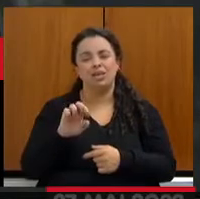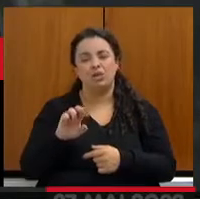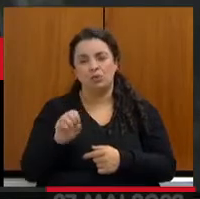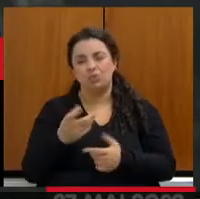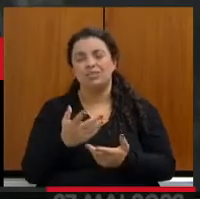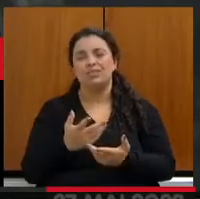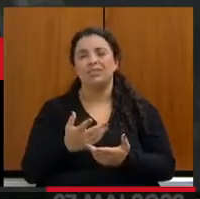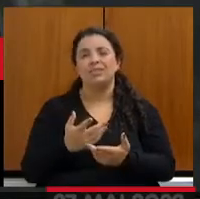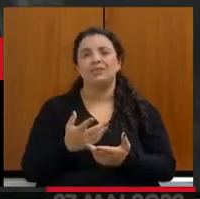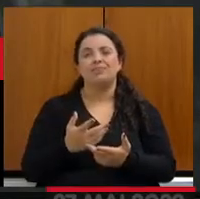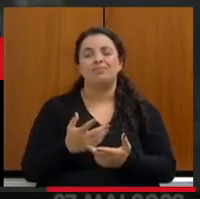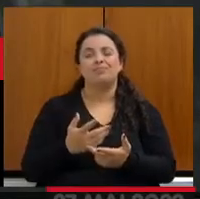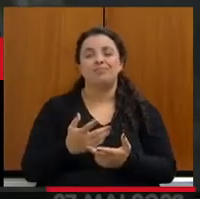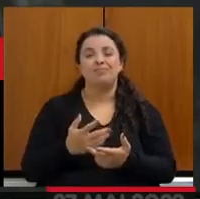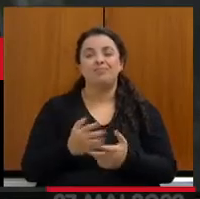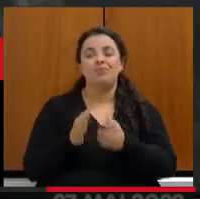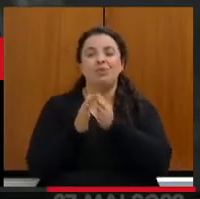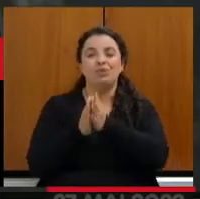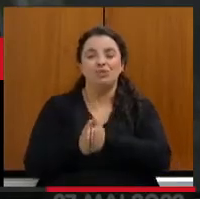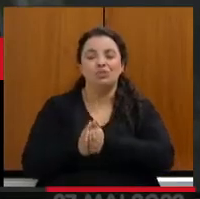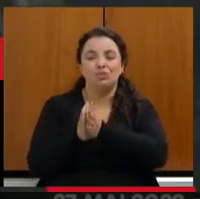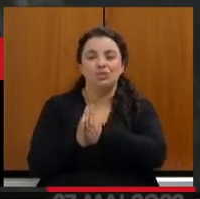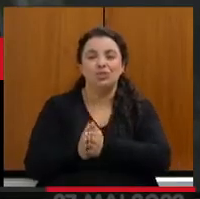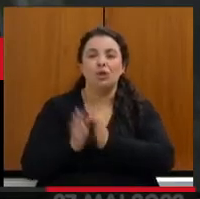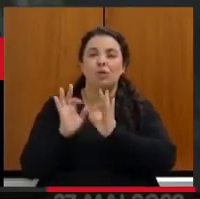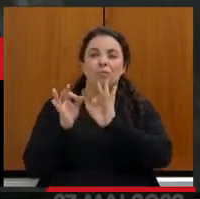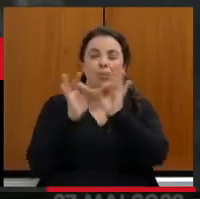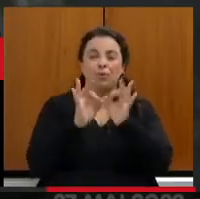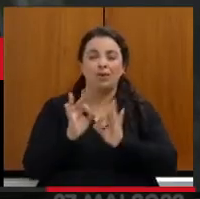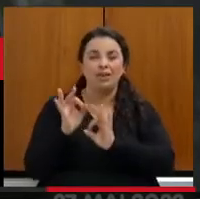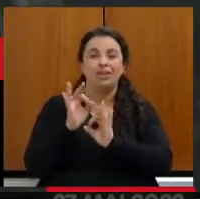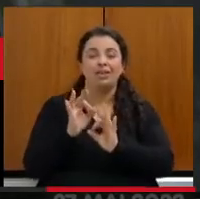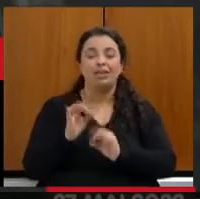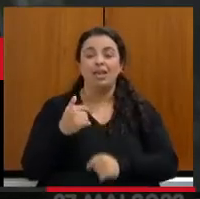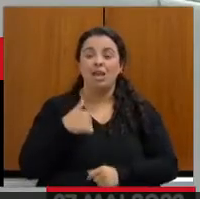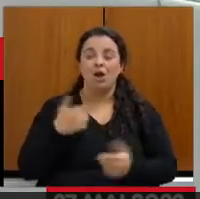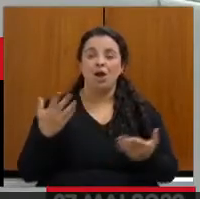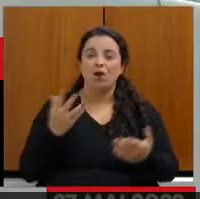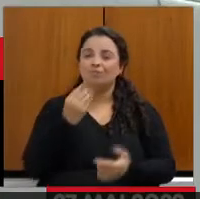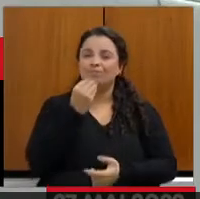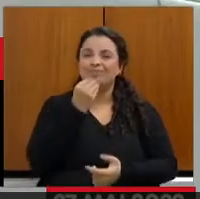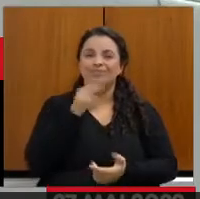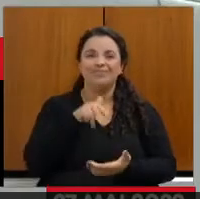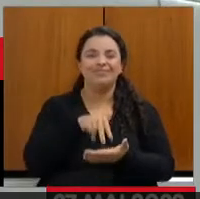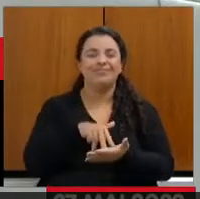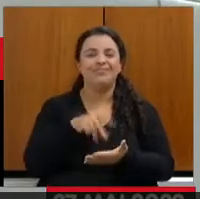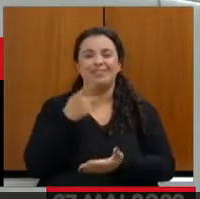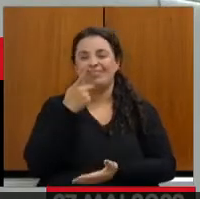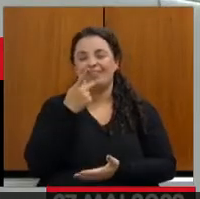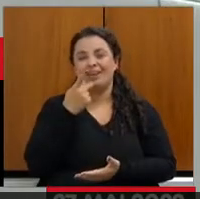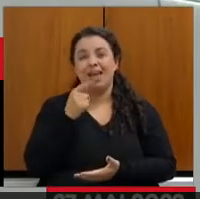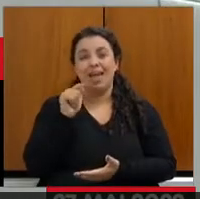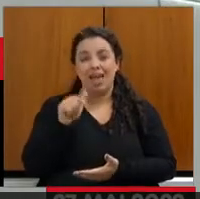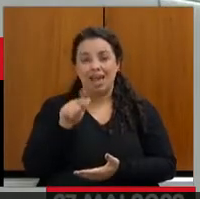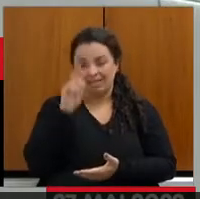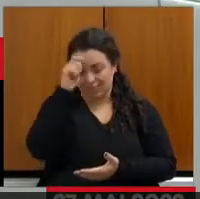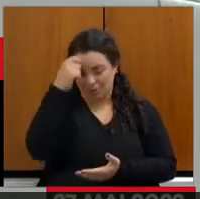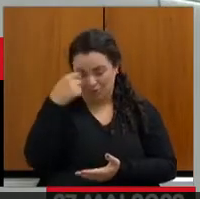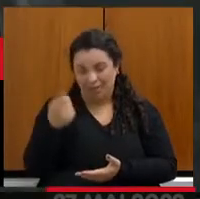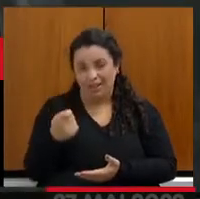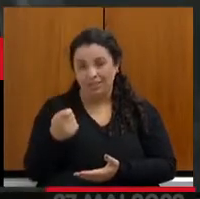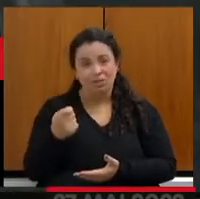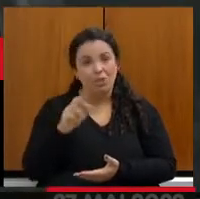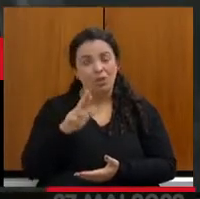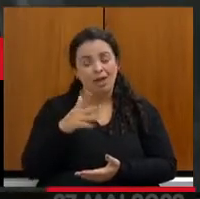Minas até agora essa oportunidade aqui para mim essa homenagem ela não é minha